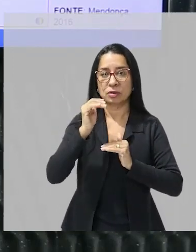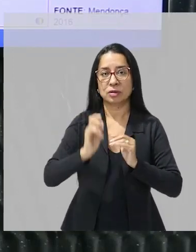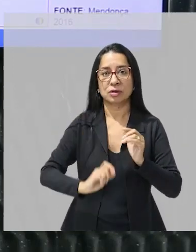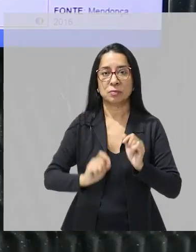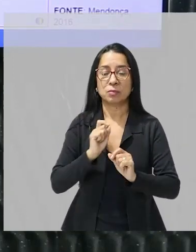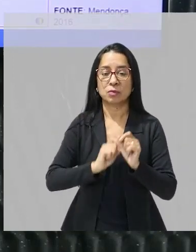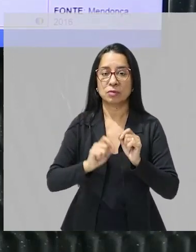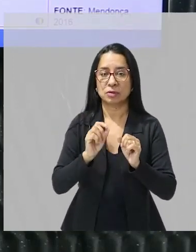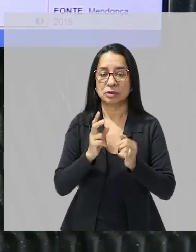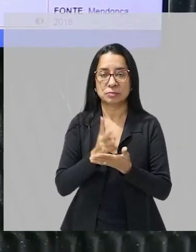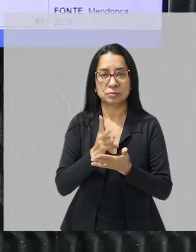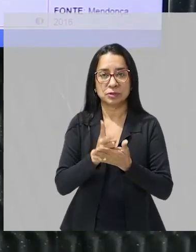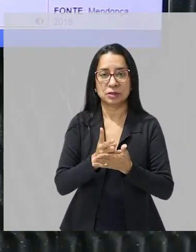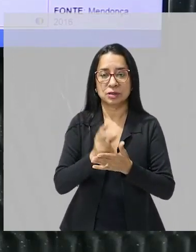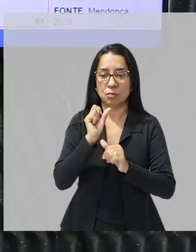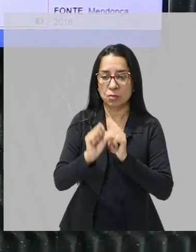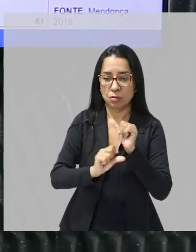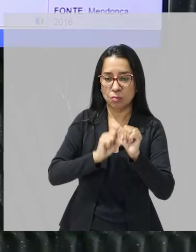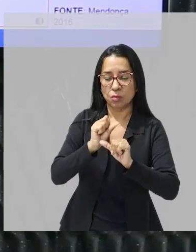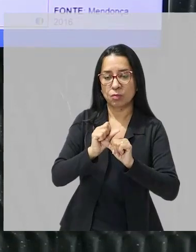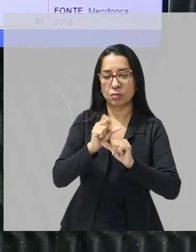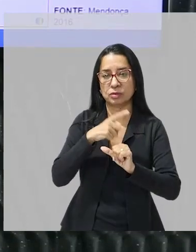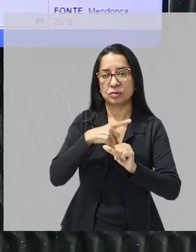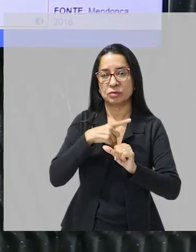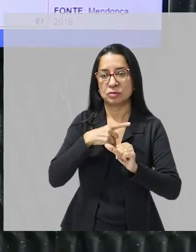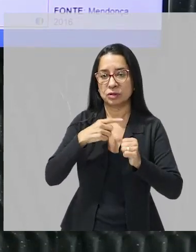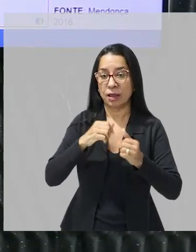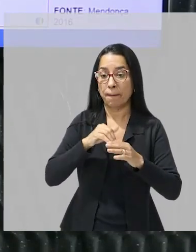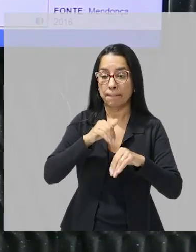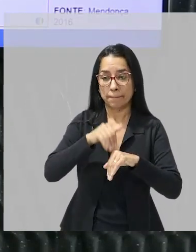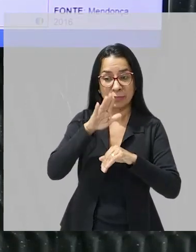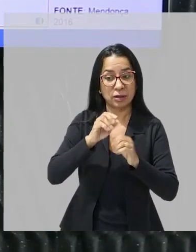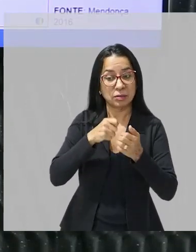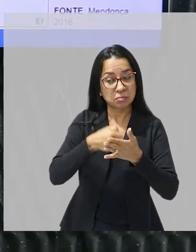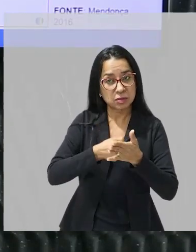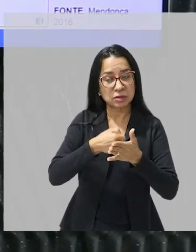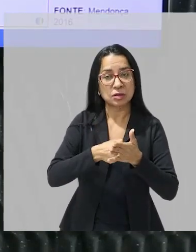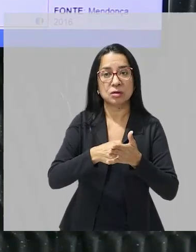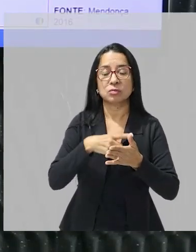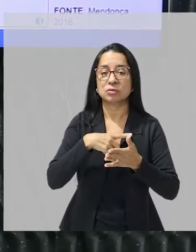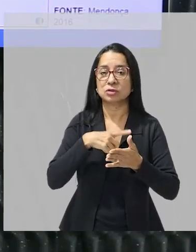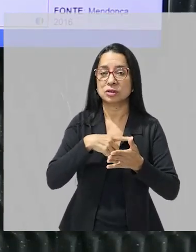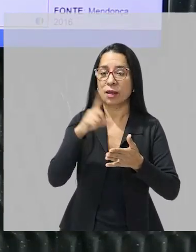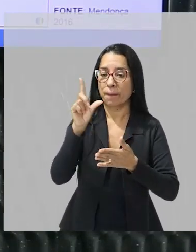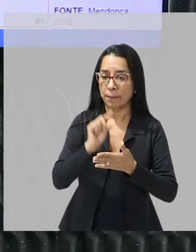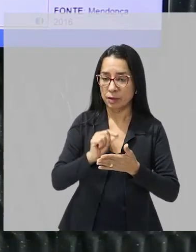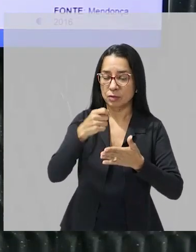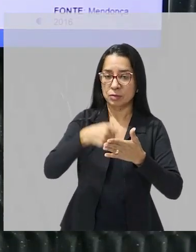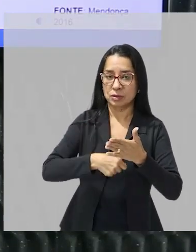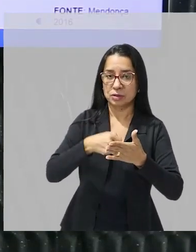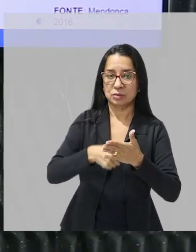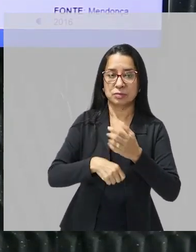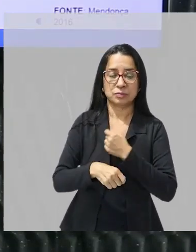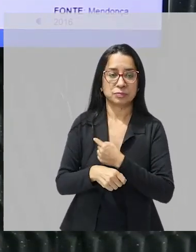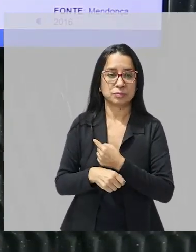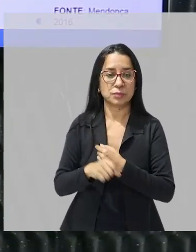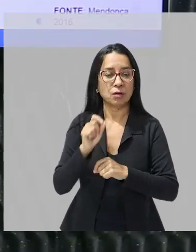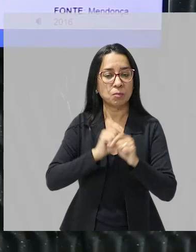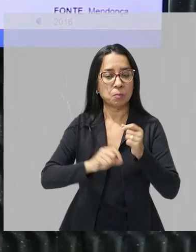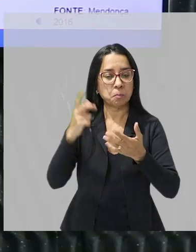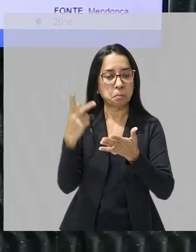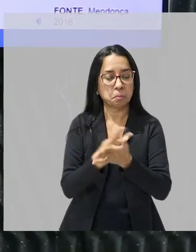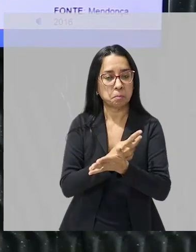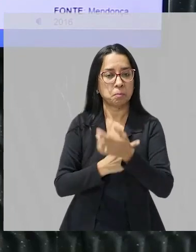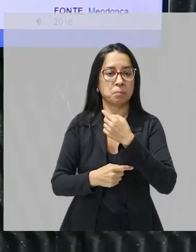ele migra de onde tem mais pressão para onde tem mais pressão. É isso que acontece durante a ventilação pulmonar, tá? E